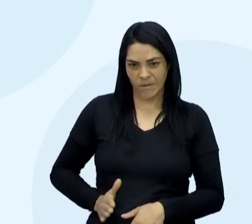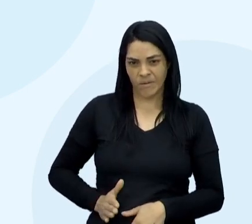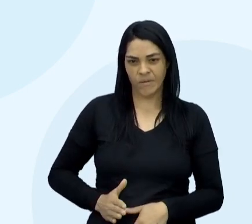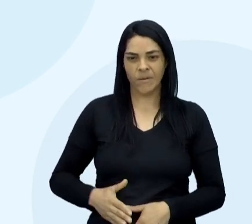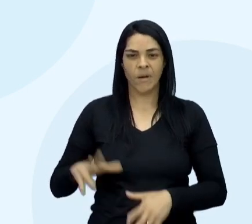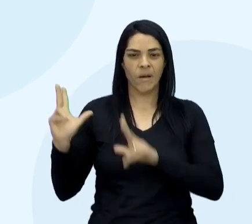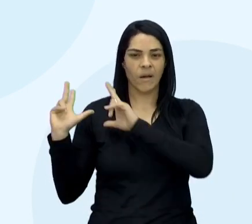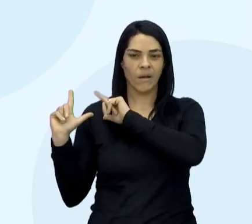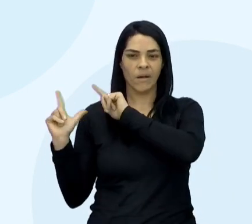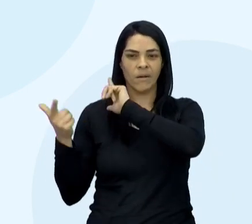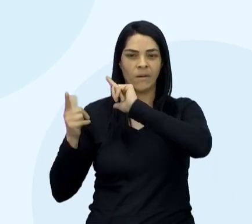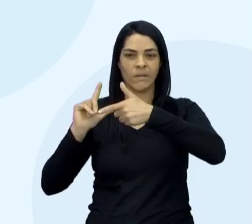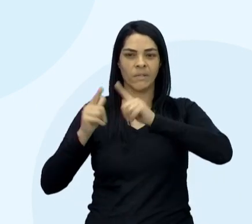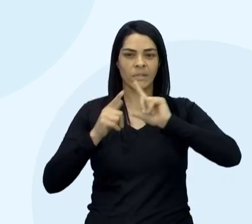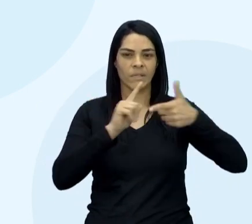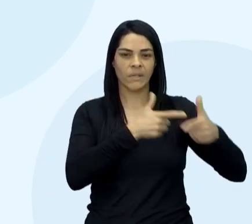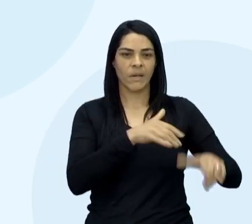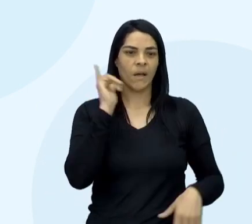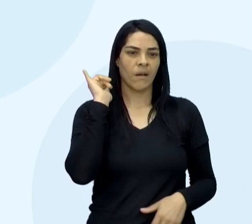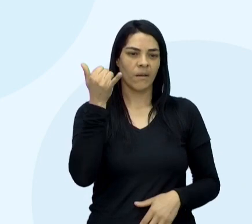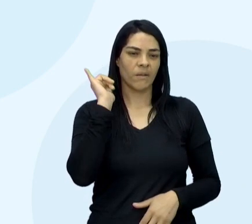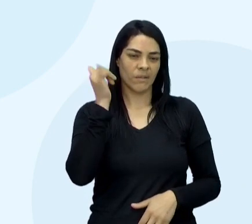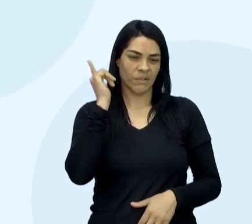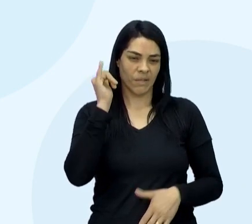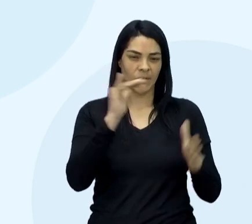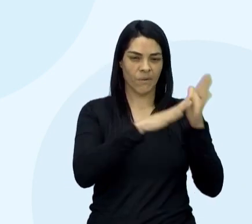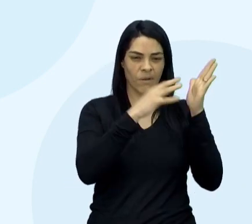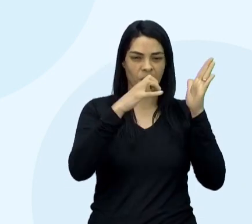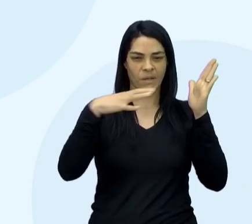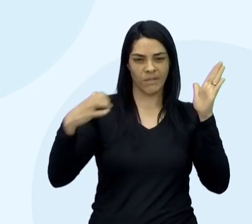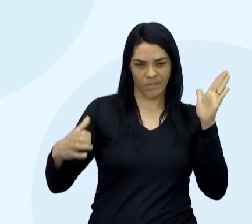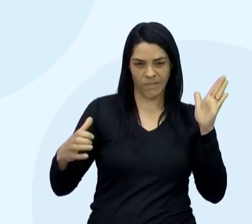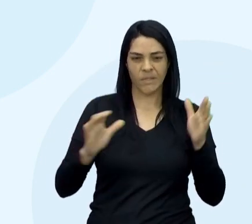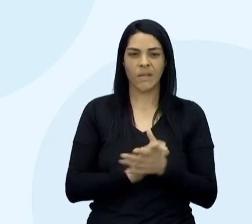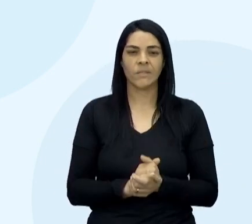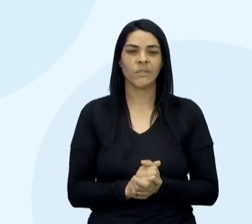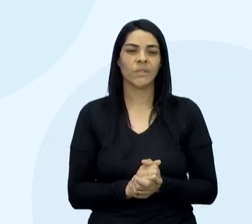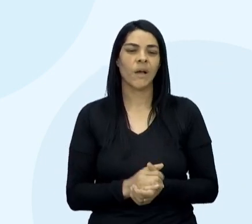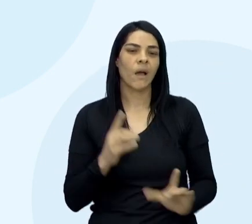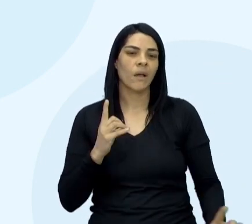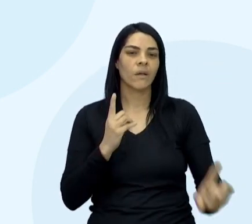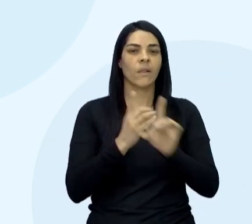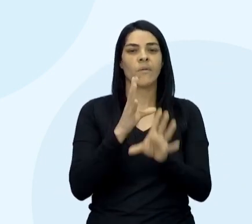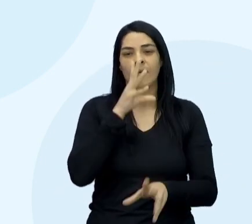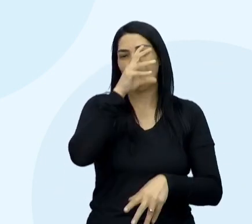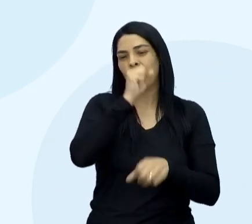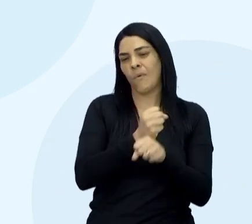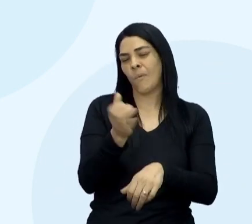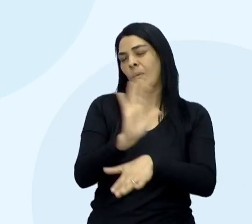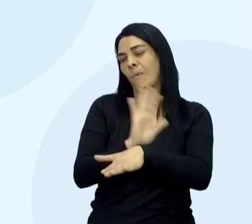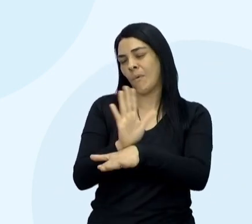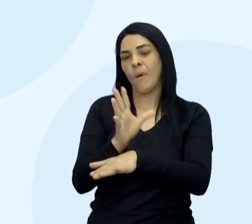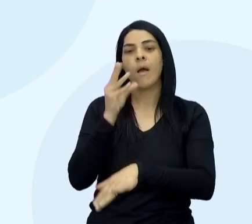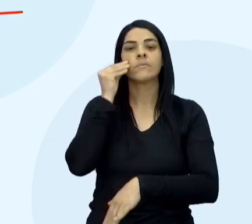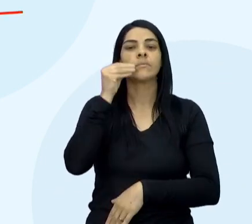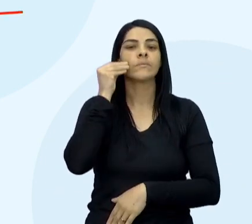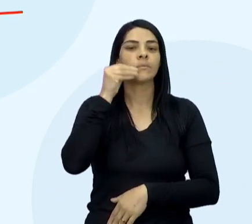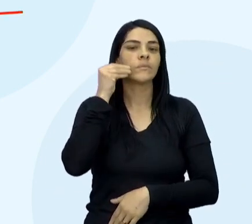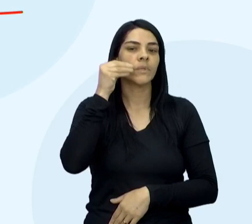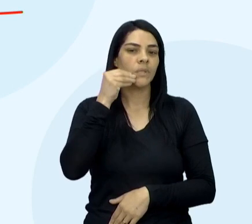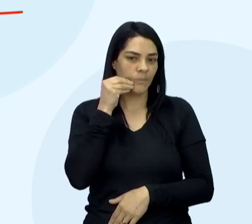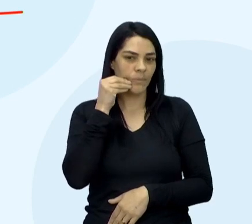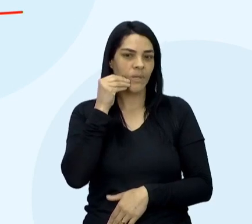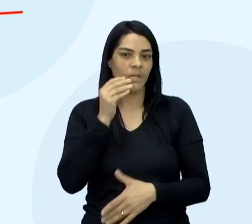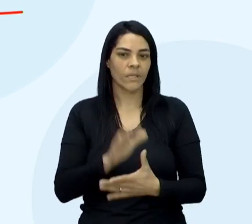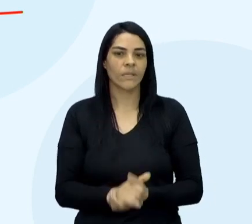sua força no cinema experimental. Os principais representantes desse movimento são Rogério Sganzerla, do já citado,